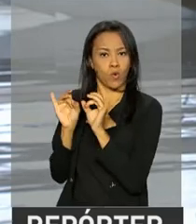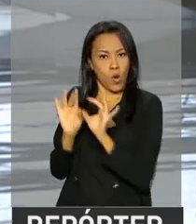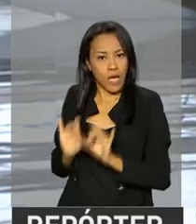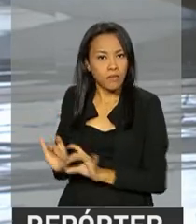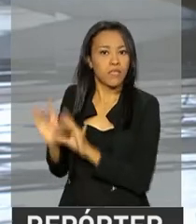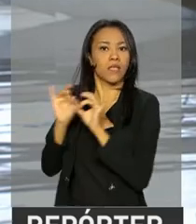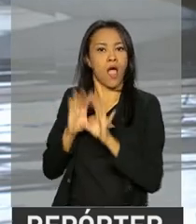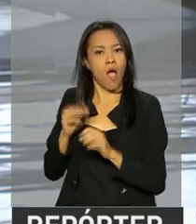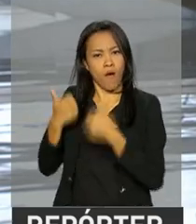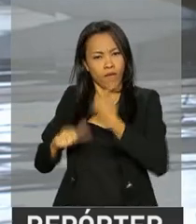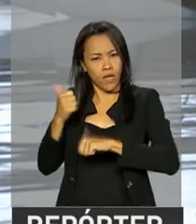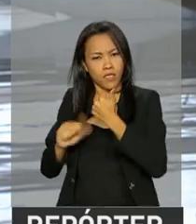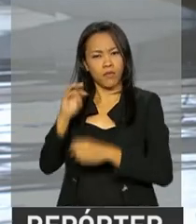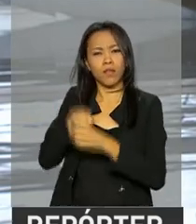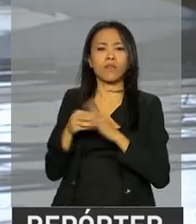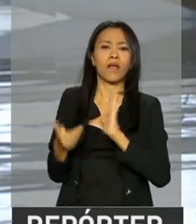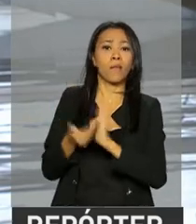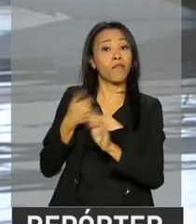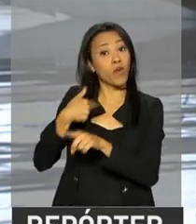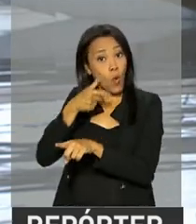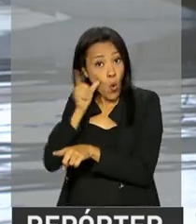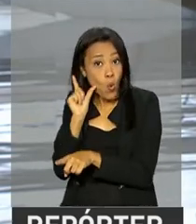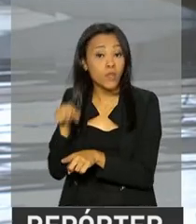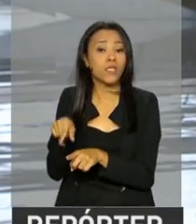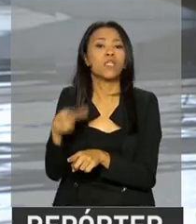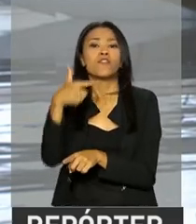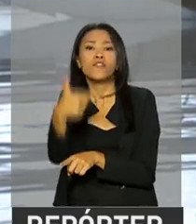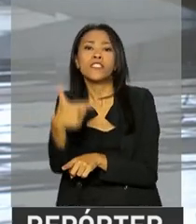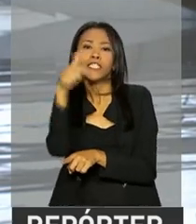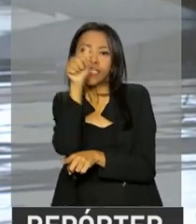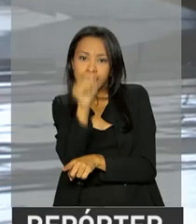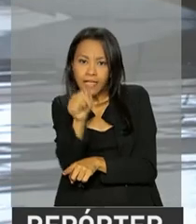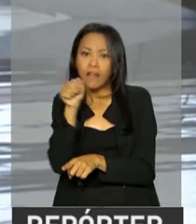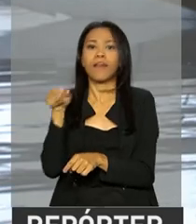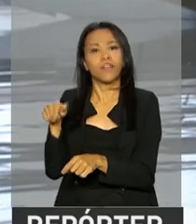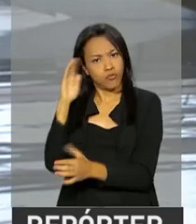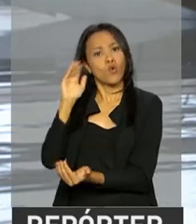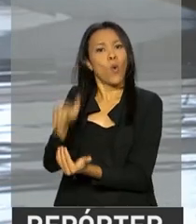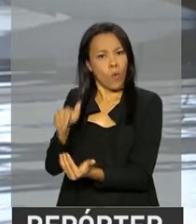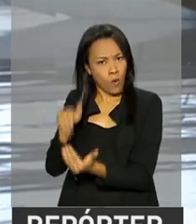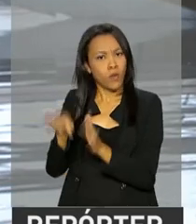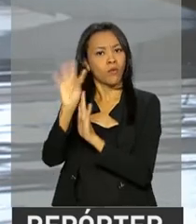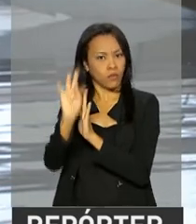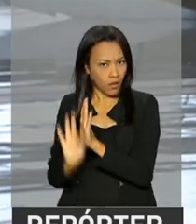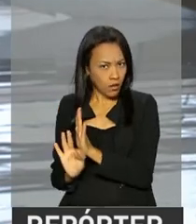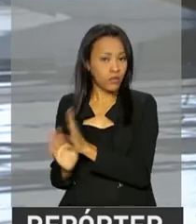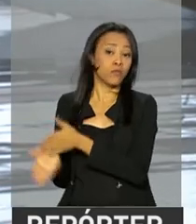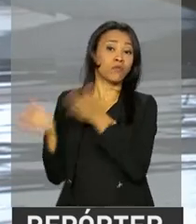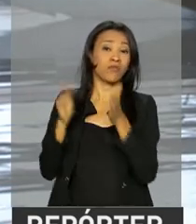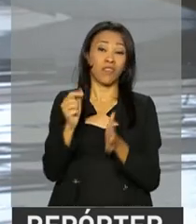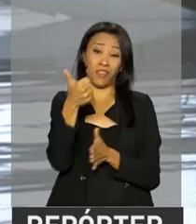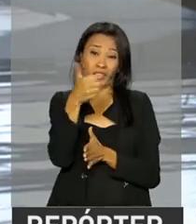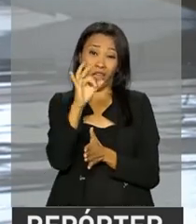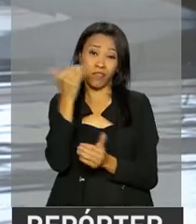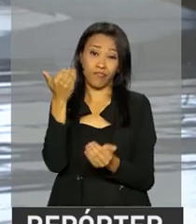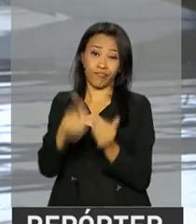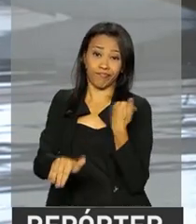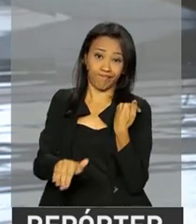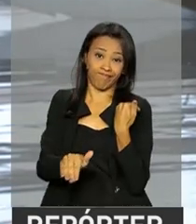Câmara dos Deputados isso aconteceu ontem por 27 um placar de 27 votos favoráveis e 10